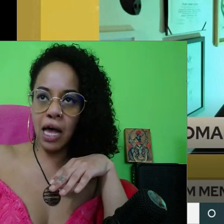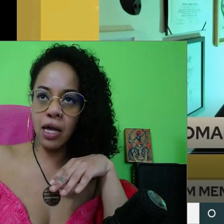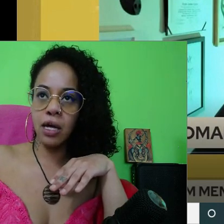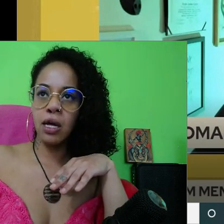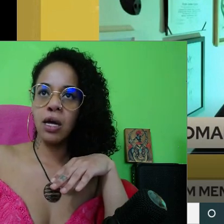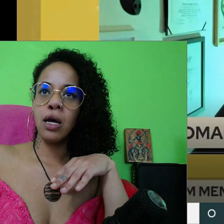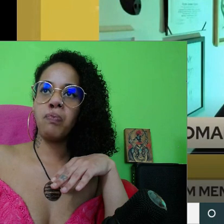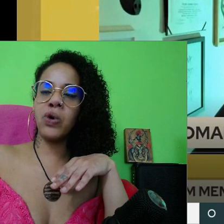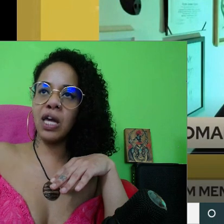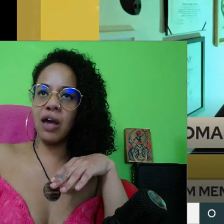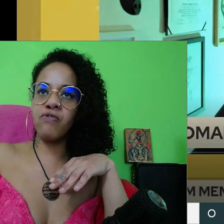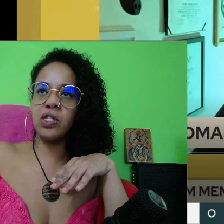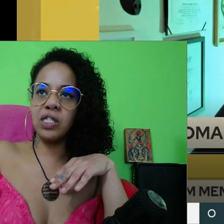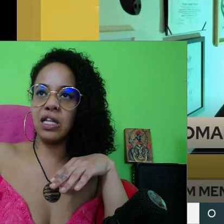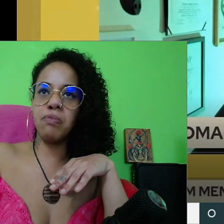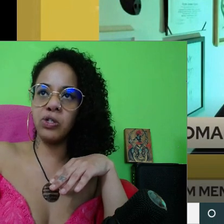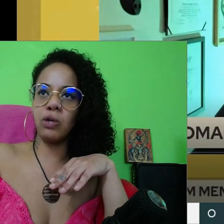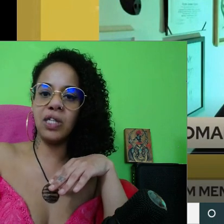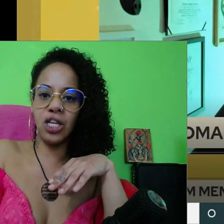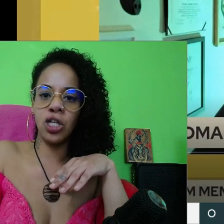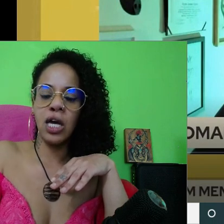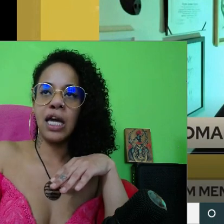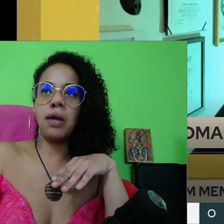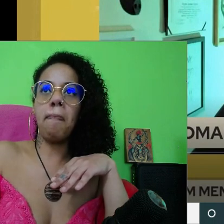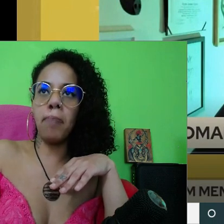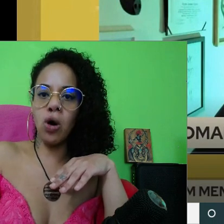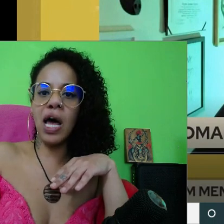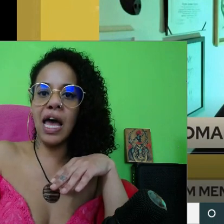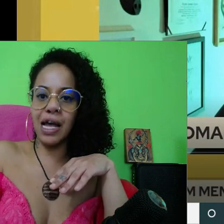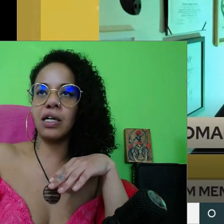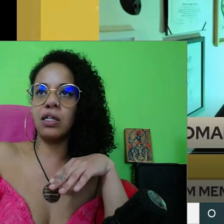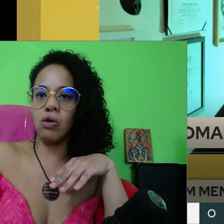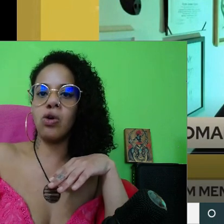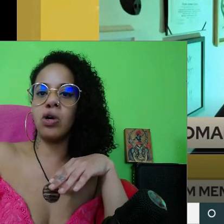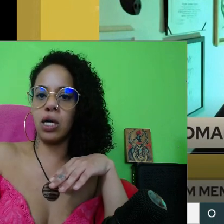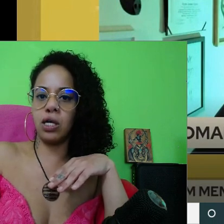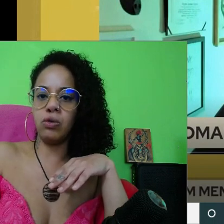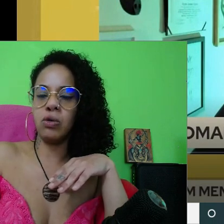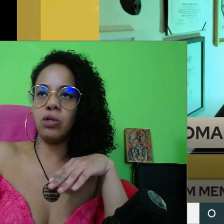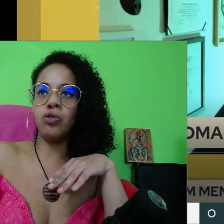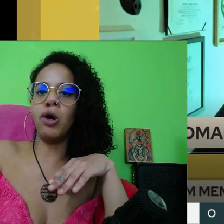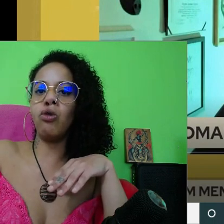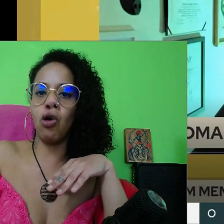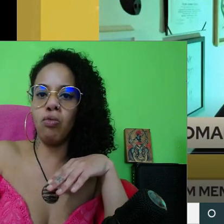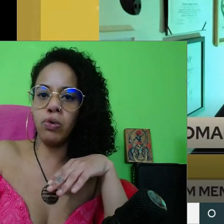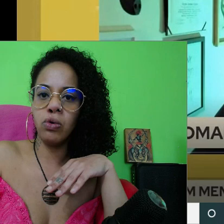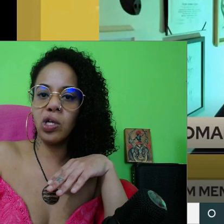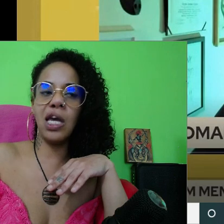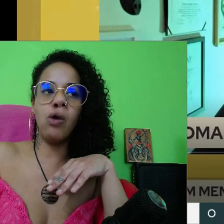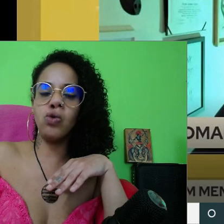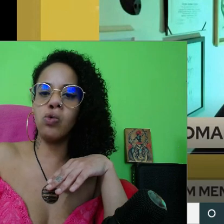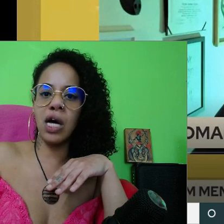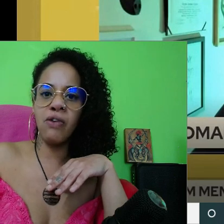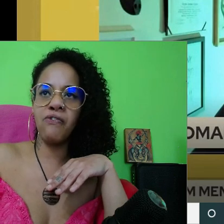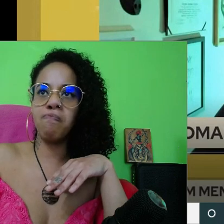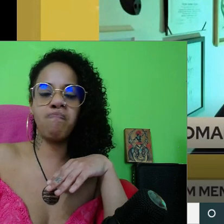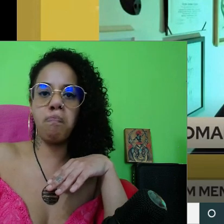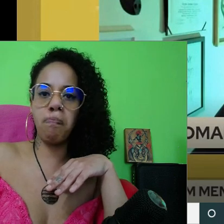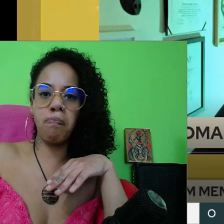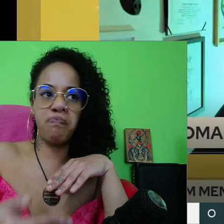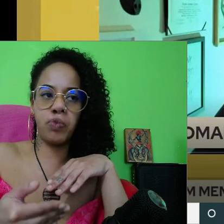se explicar porque você tem que mostrar o seguinte que é essa que tão colocando no meu lombo que eu